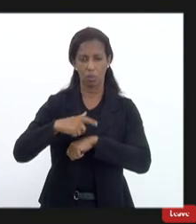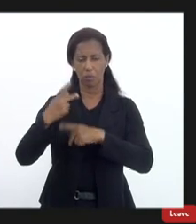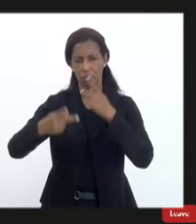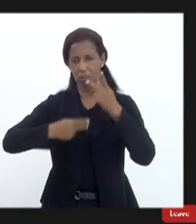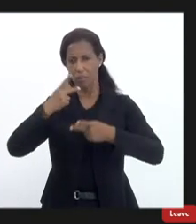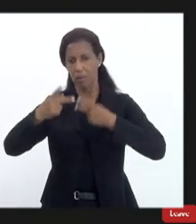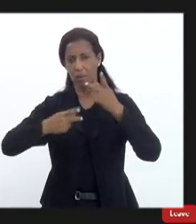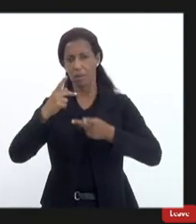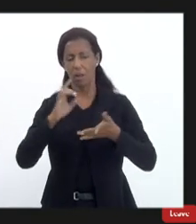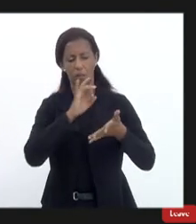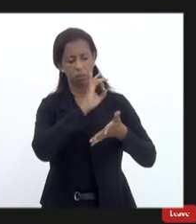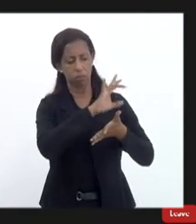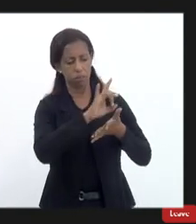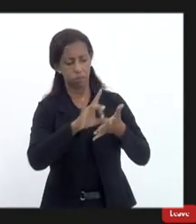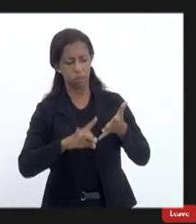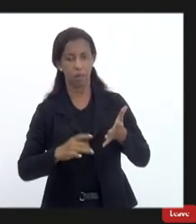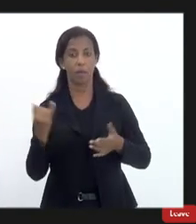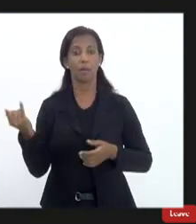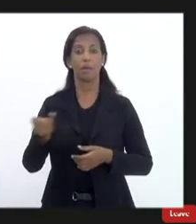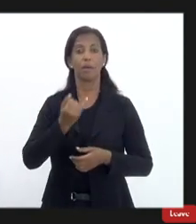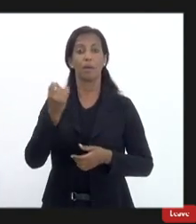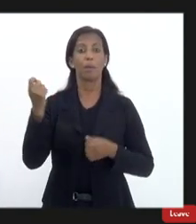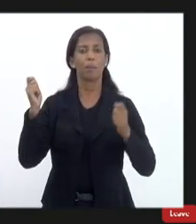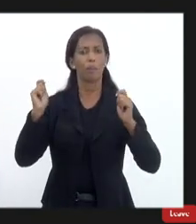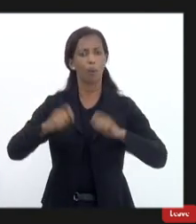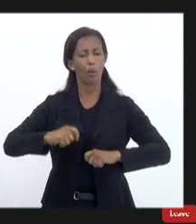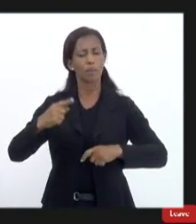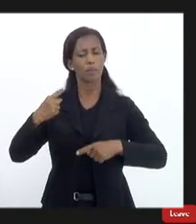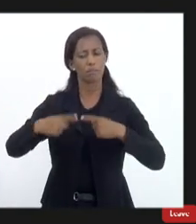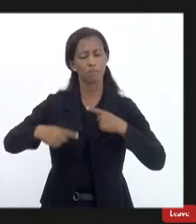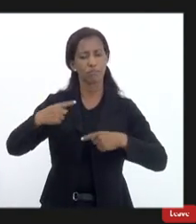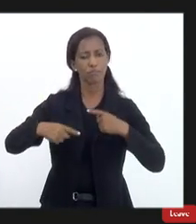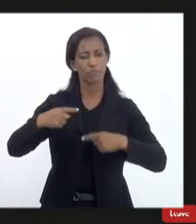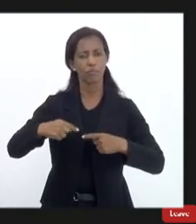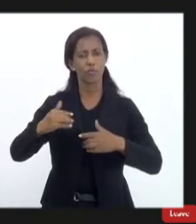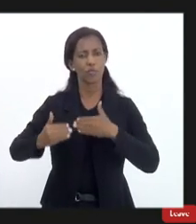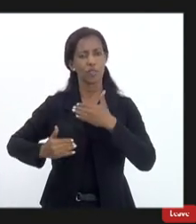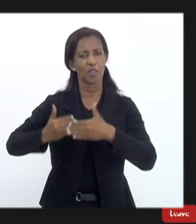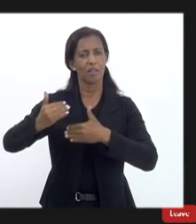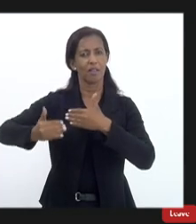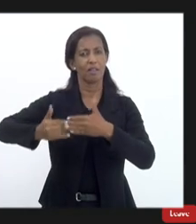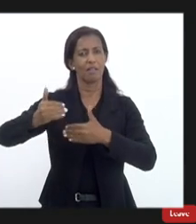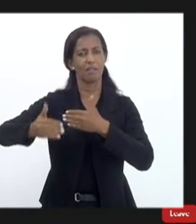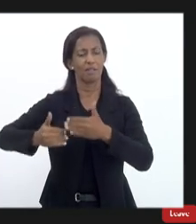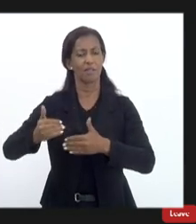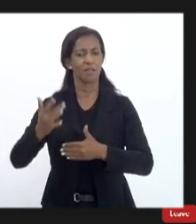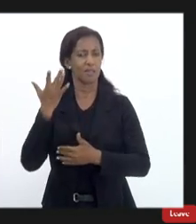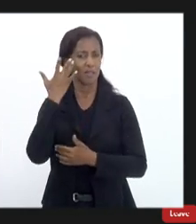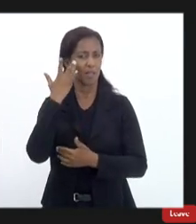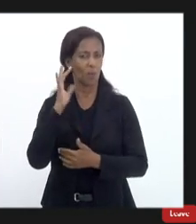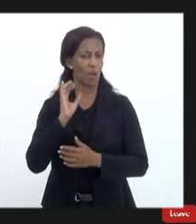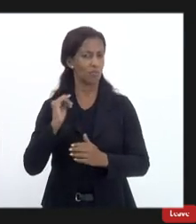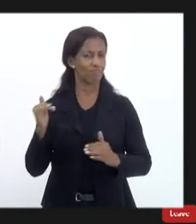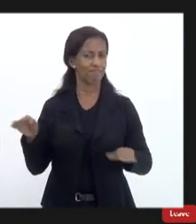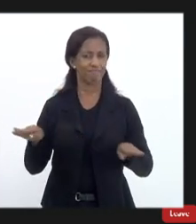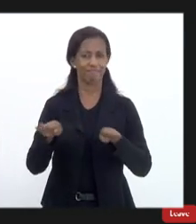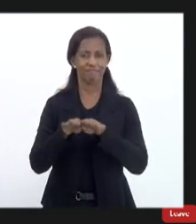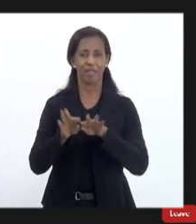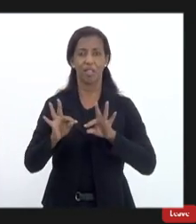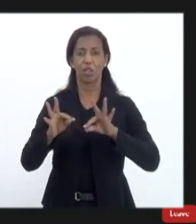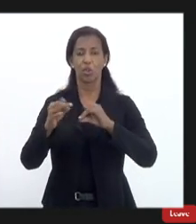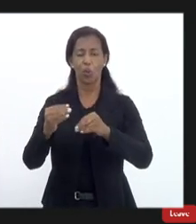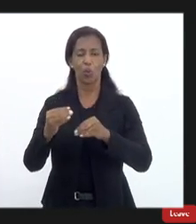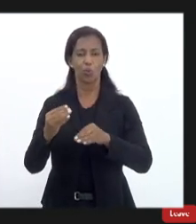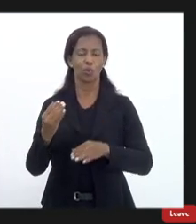fazendo importantes colocações para que a gente possa debater, encaminhar e avançar naquilo que eu tenho certeza que é unanimidade em todos os